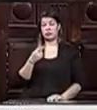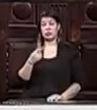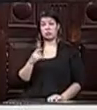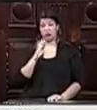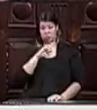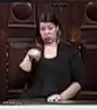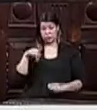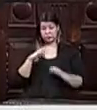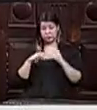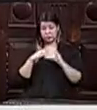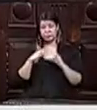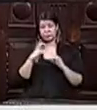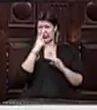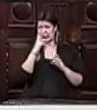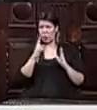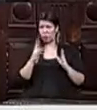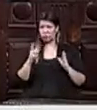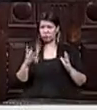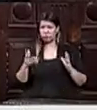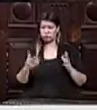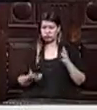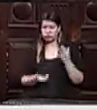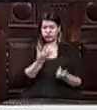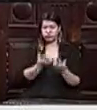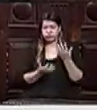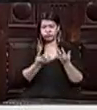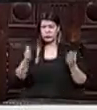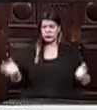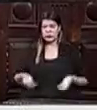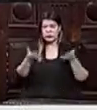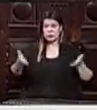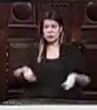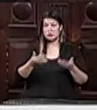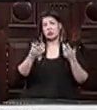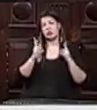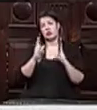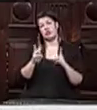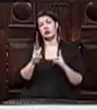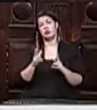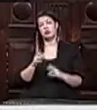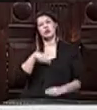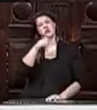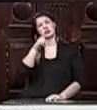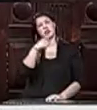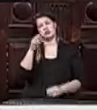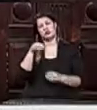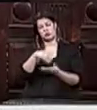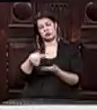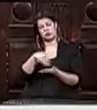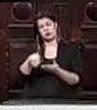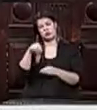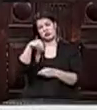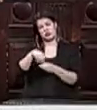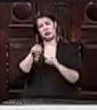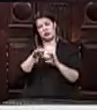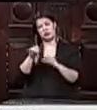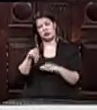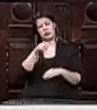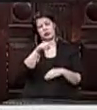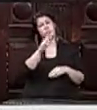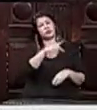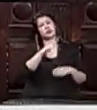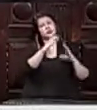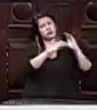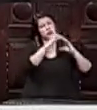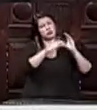jogar gasolina na fogueira. Não é possível que a rede estadual de educação queira impor a um professor que fez concurso para